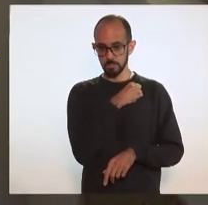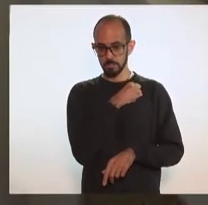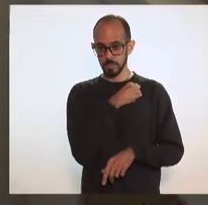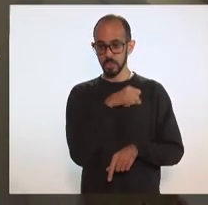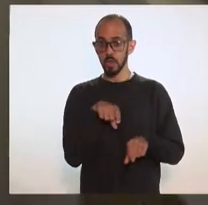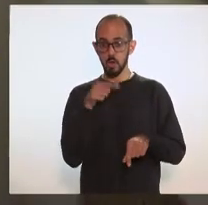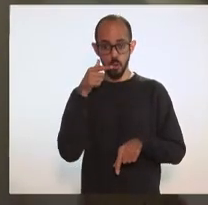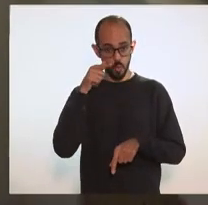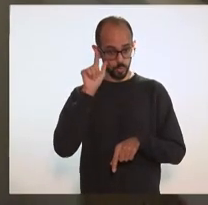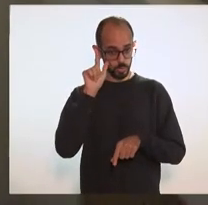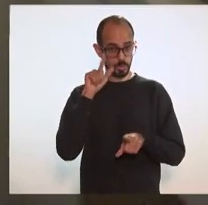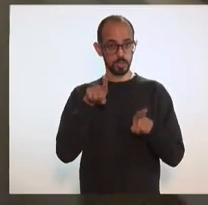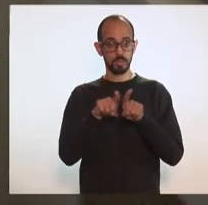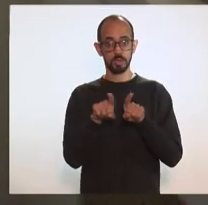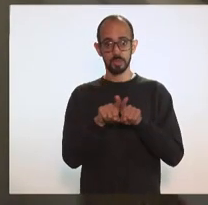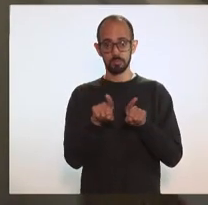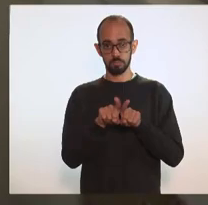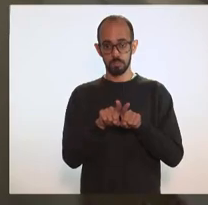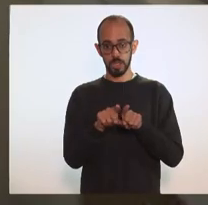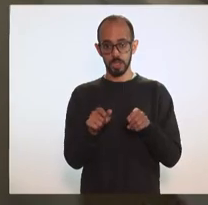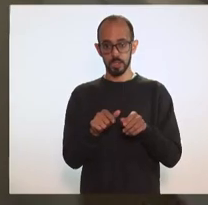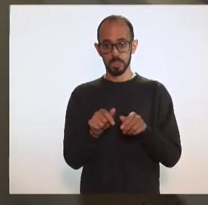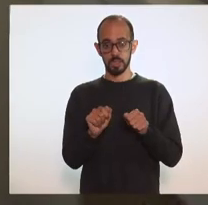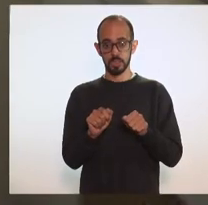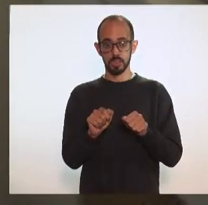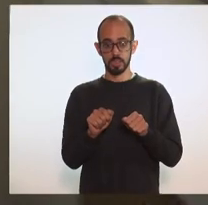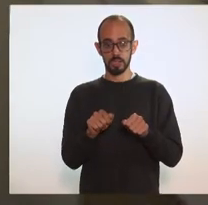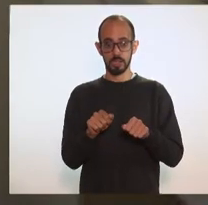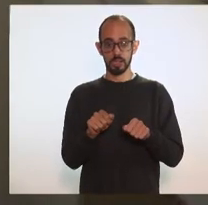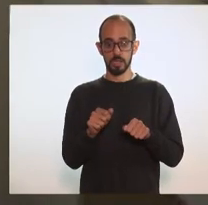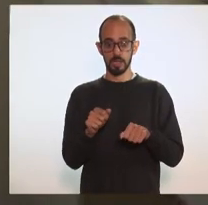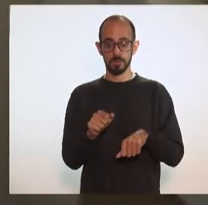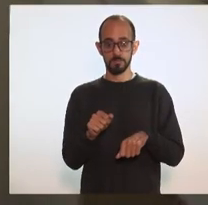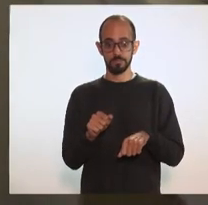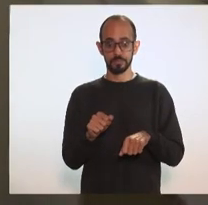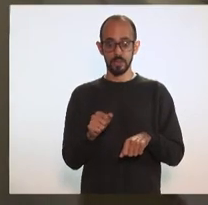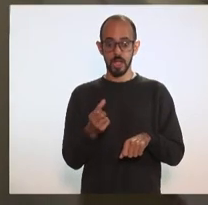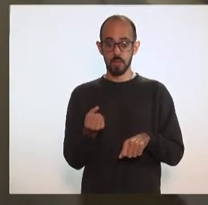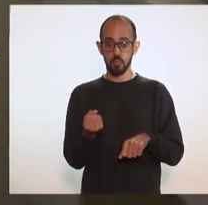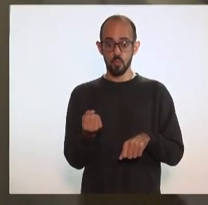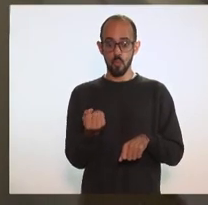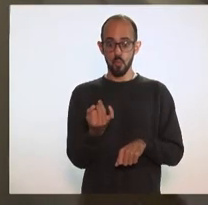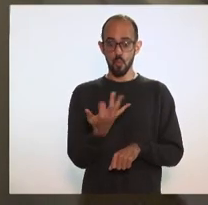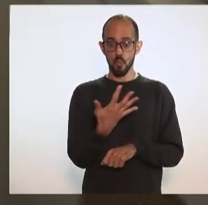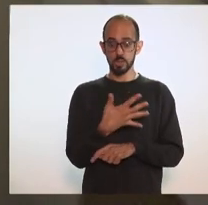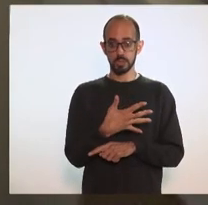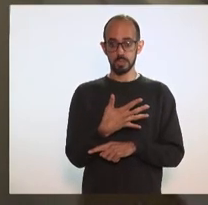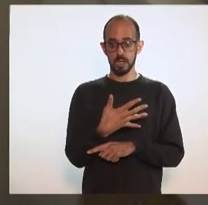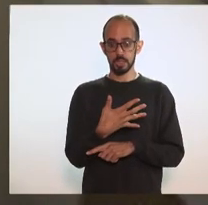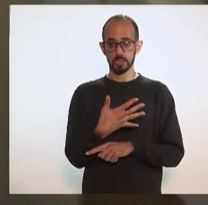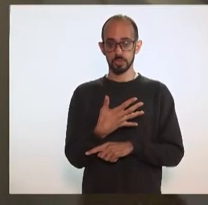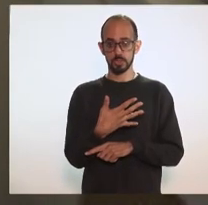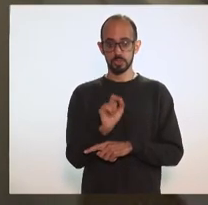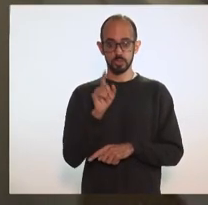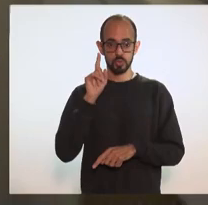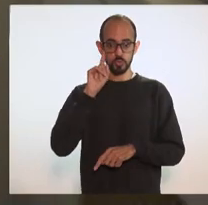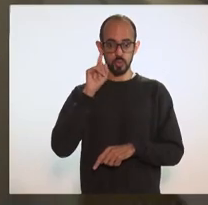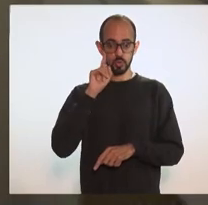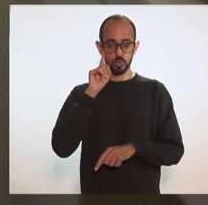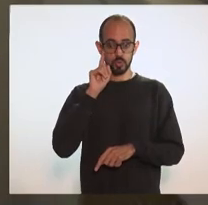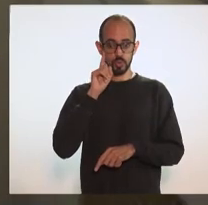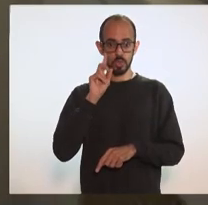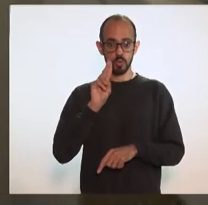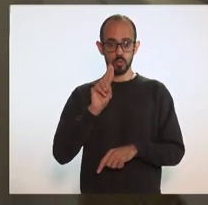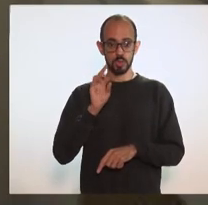ontem o que a taxa de ocupação diária das UTI